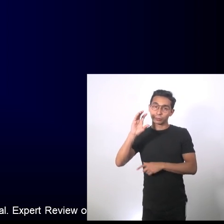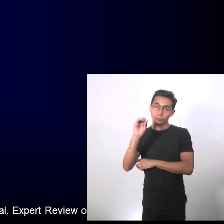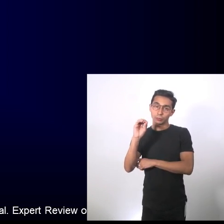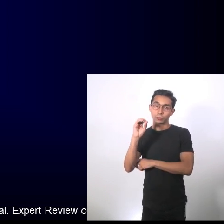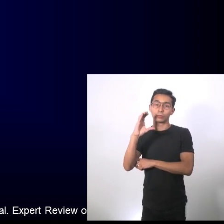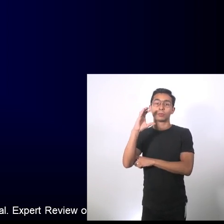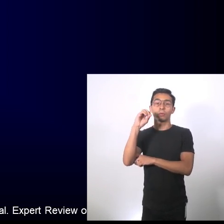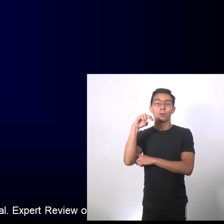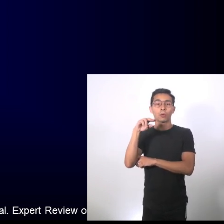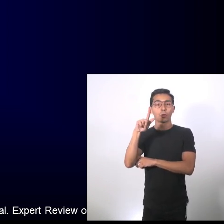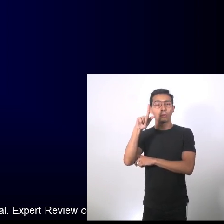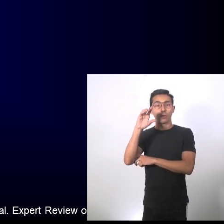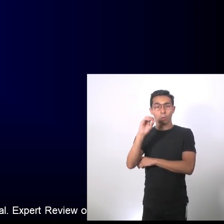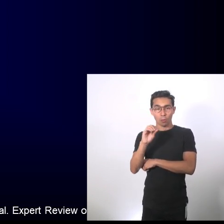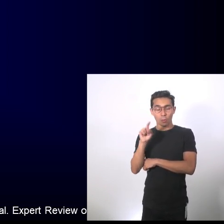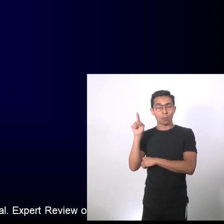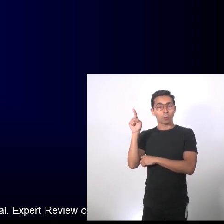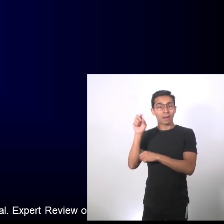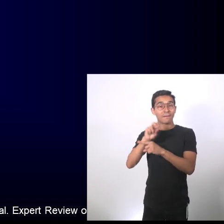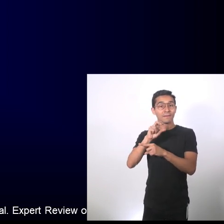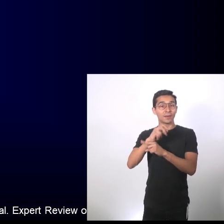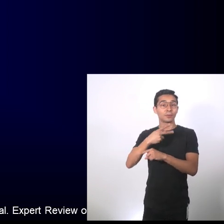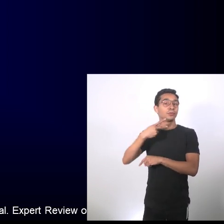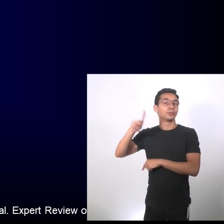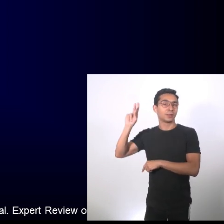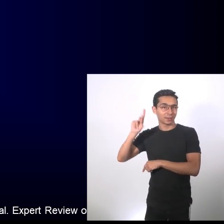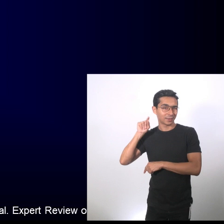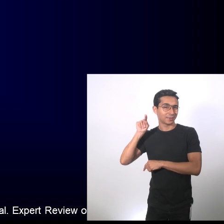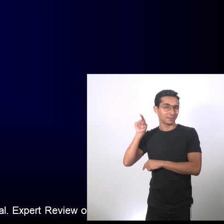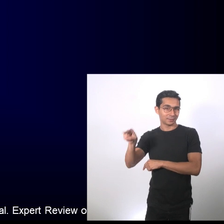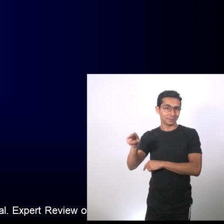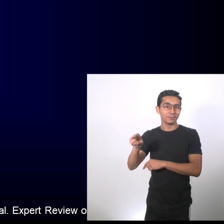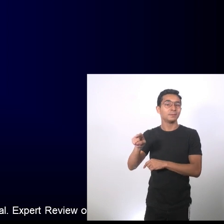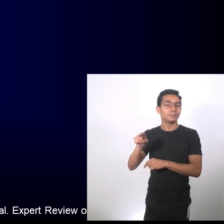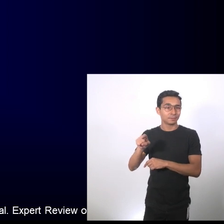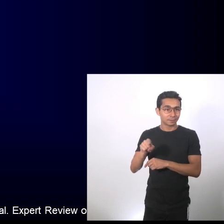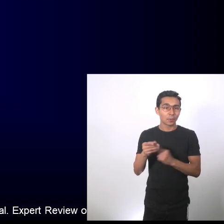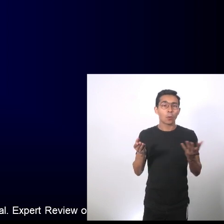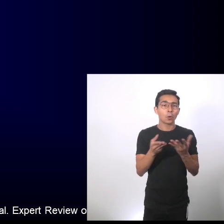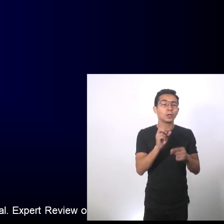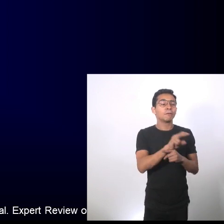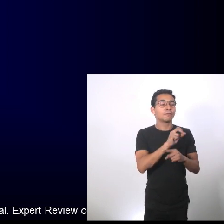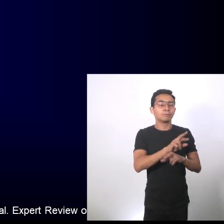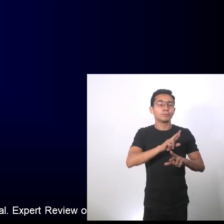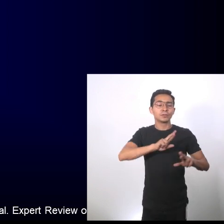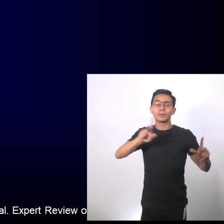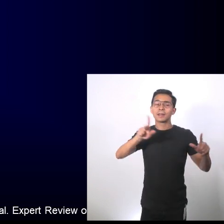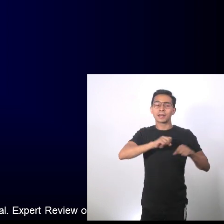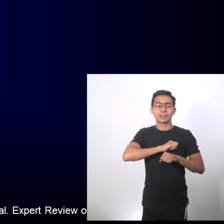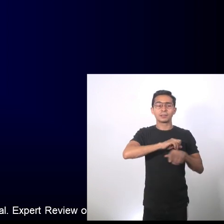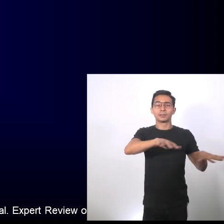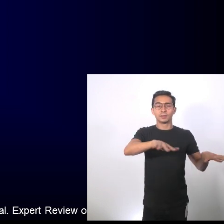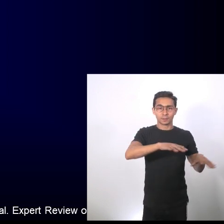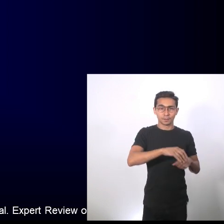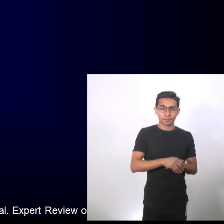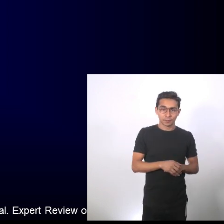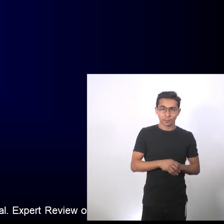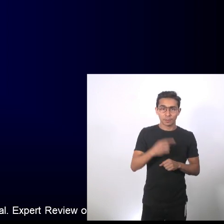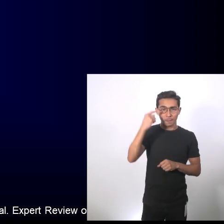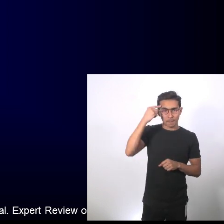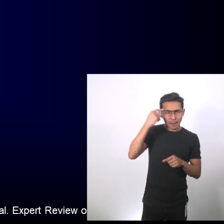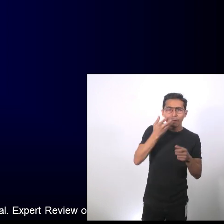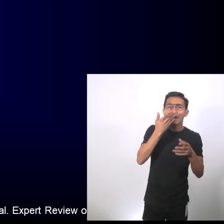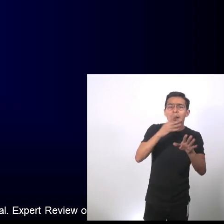Então, vamos dizer, a informação que crianças são um grupo de risco e vulnerável